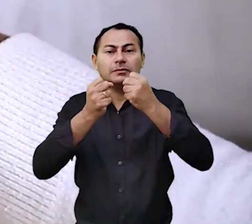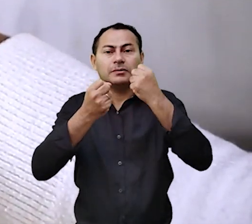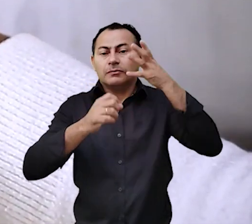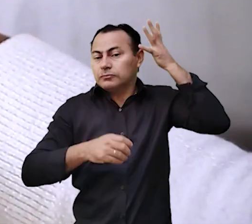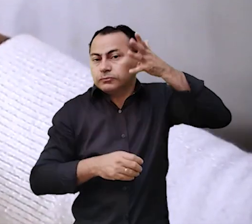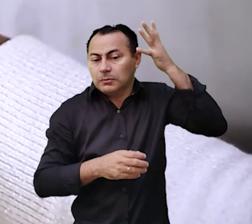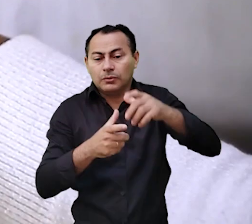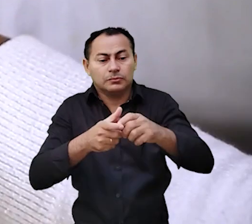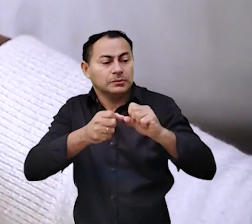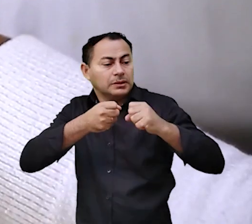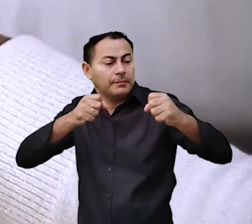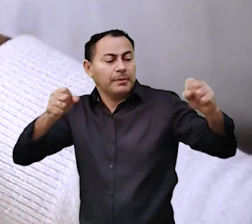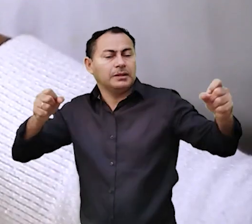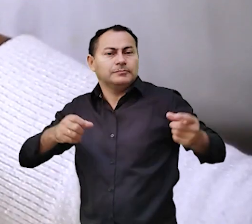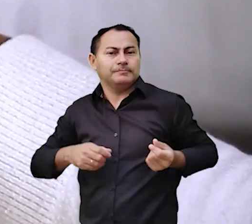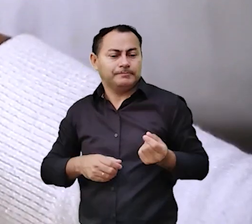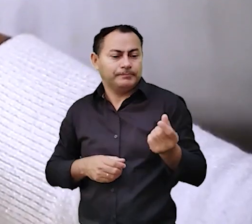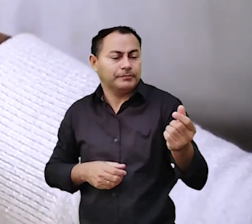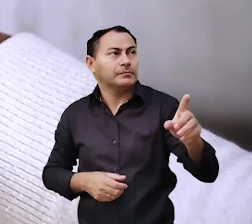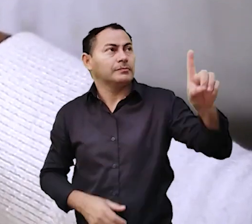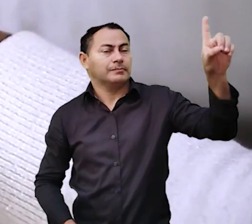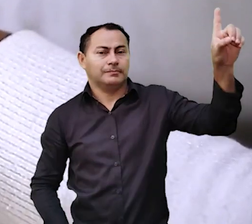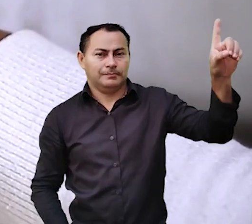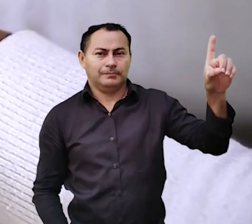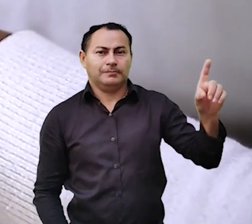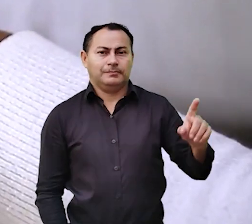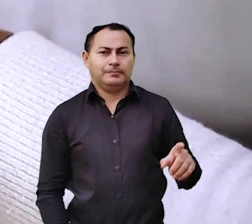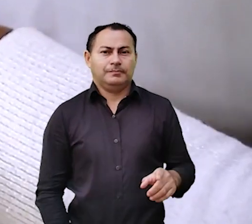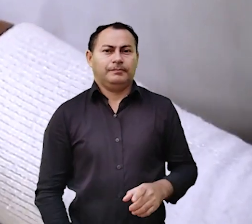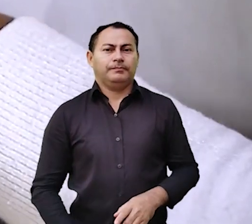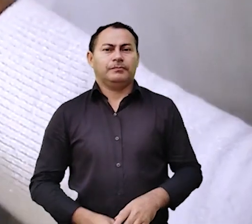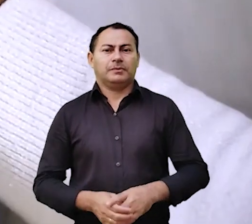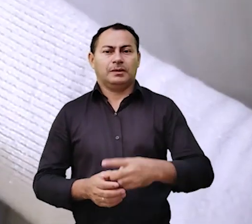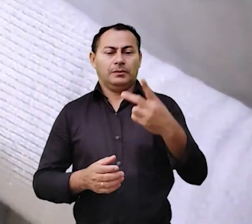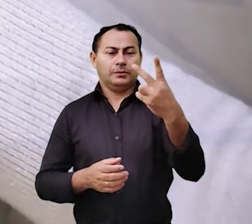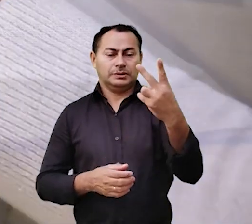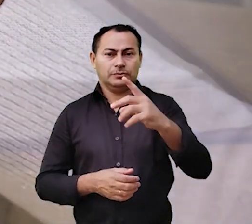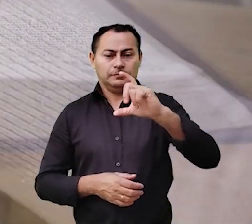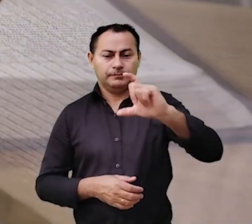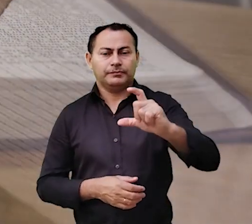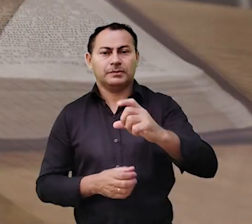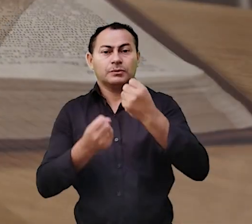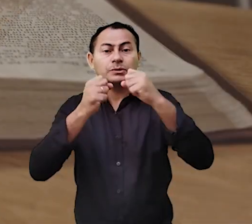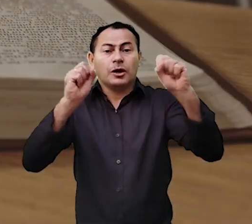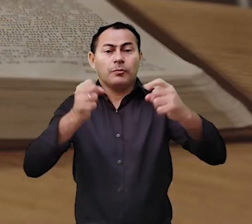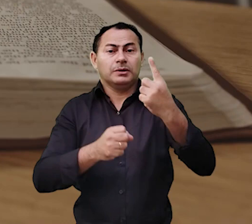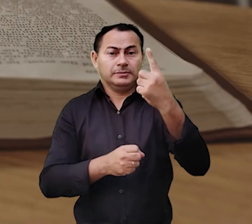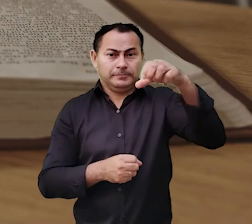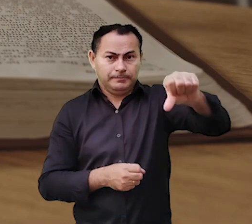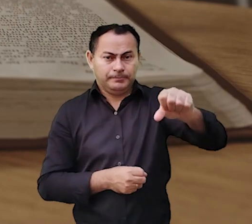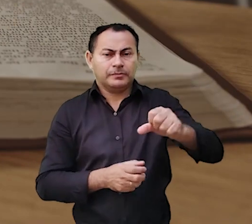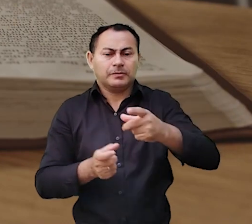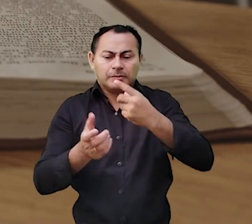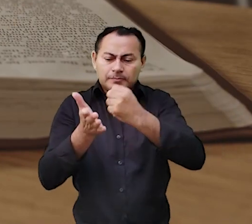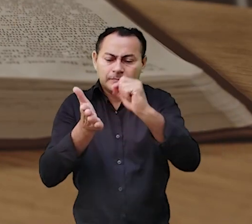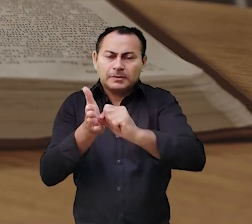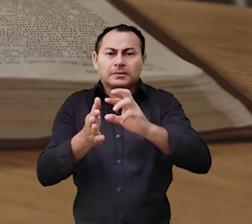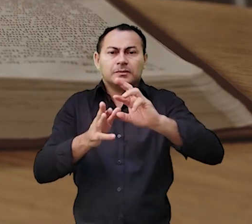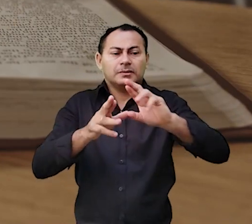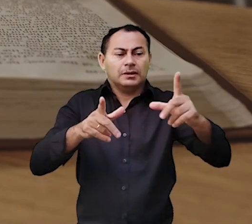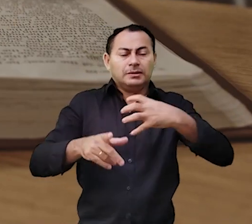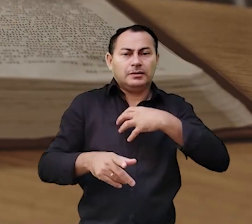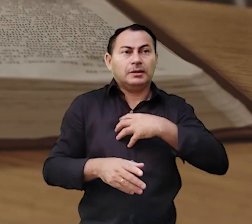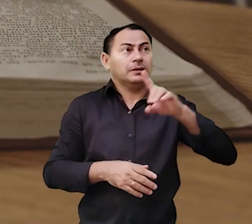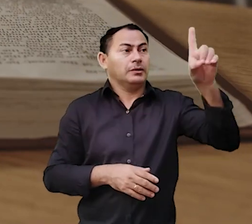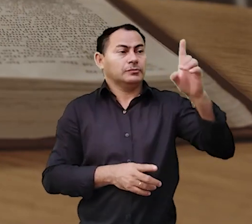sermão foi sobre o tamanho infinito de Deus. O segundo parágrafo do Salmo 19 descreve outra maneira